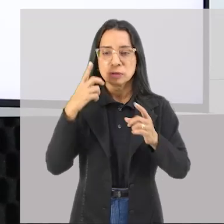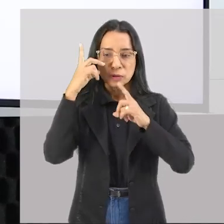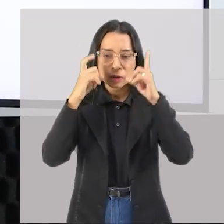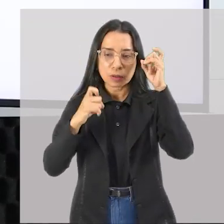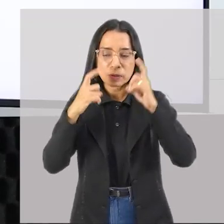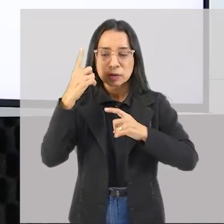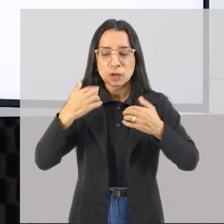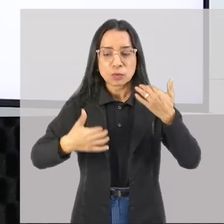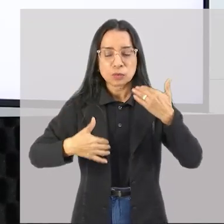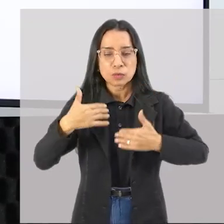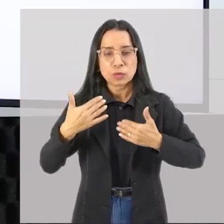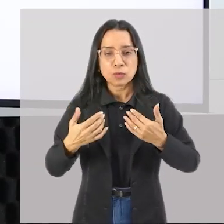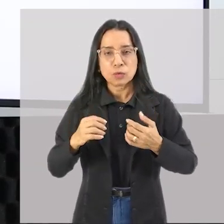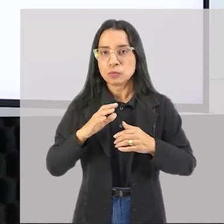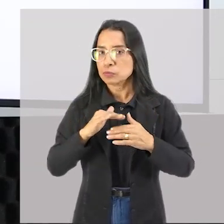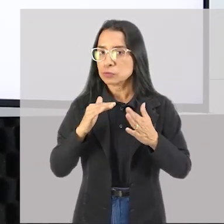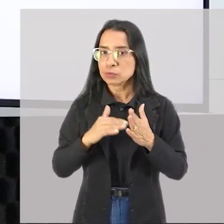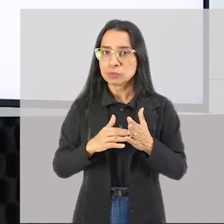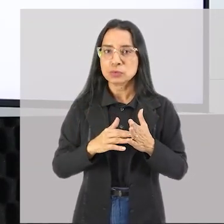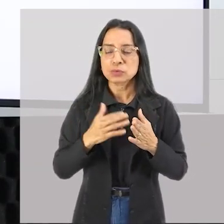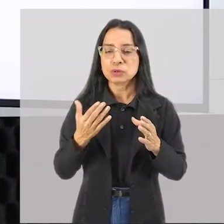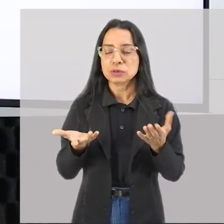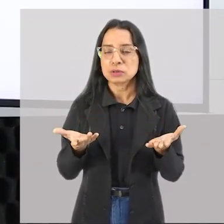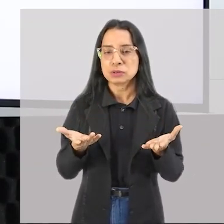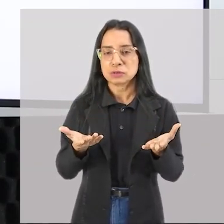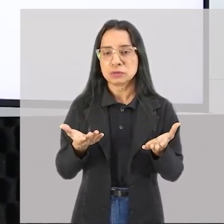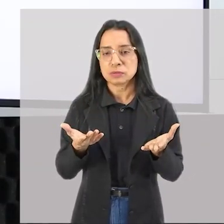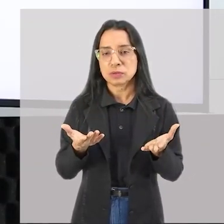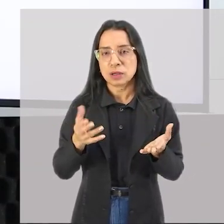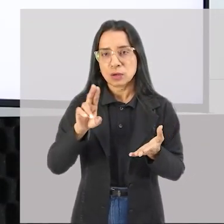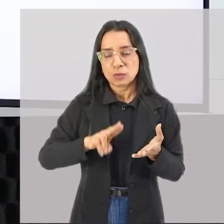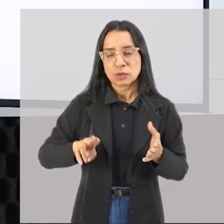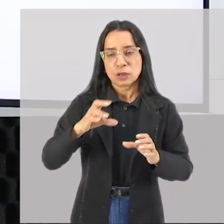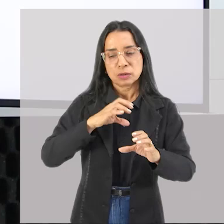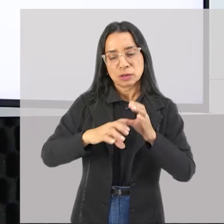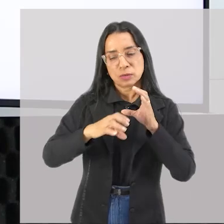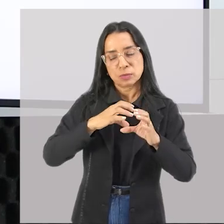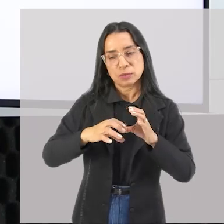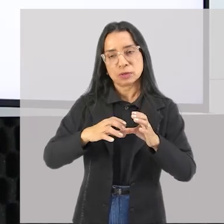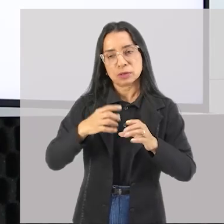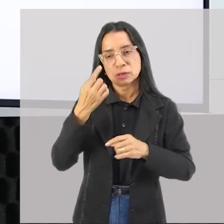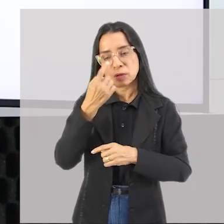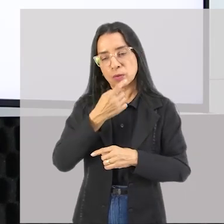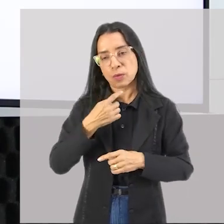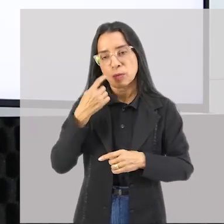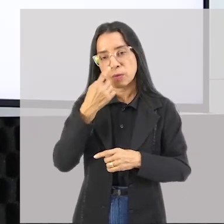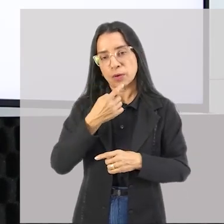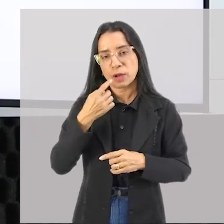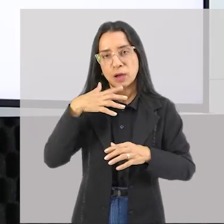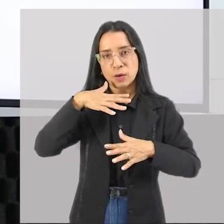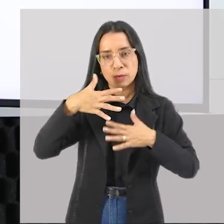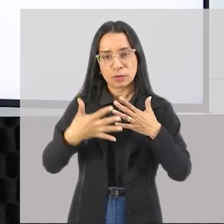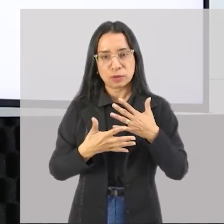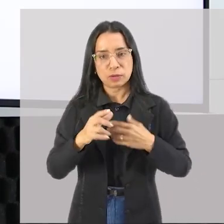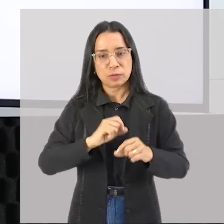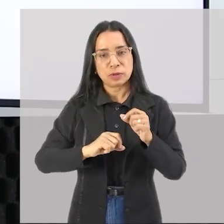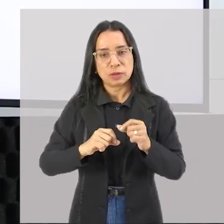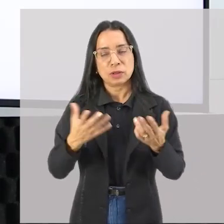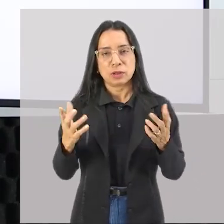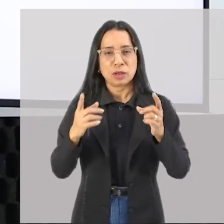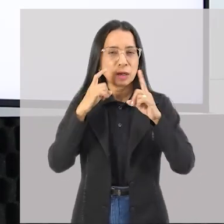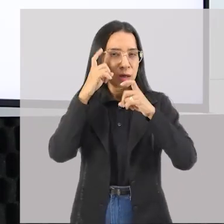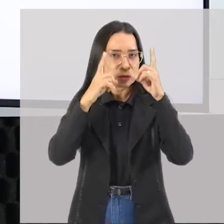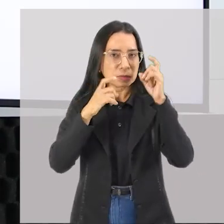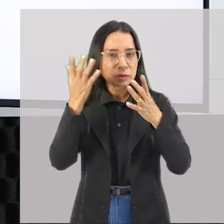tudo isso funciona na comunicação oral. Na comunicação escrita você não tem isso. Então, são esses elementos coesivos que